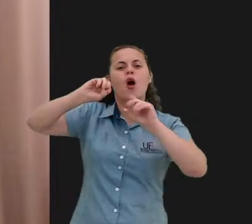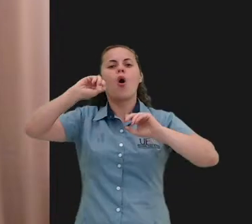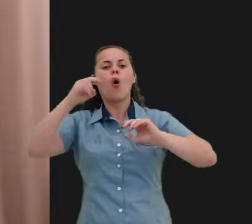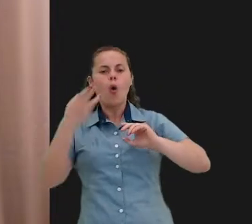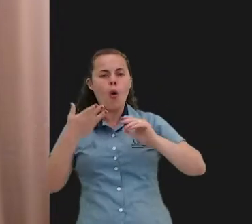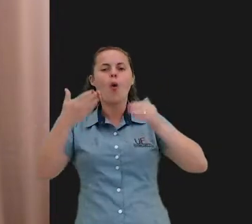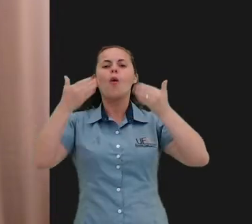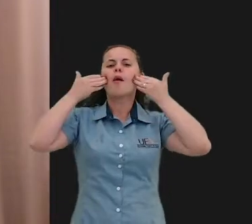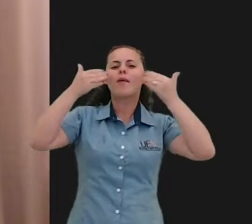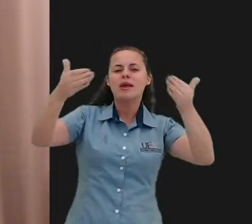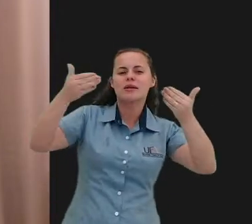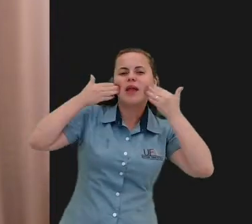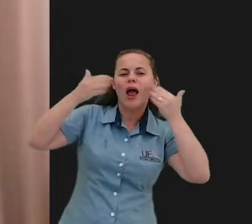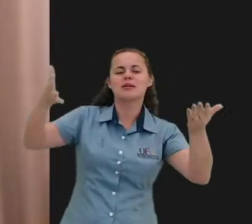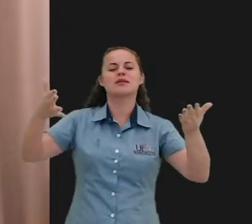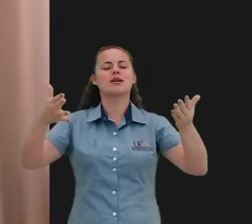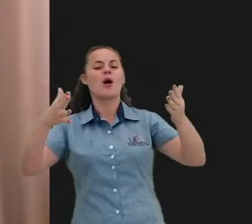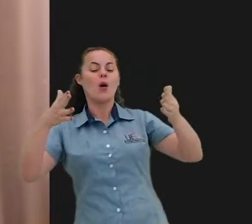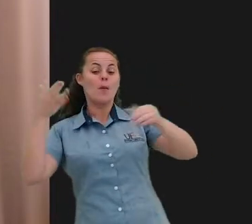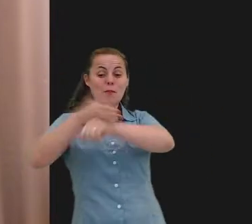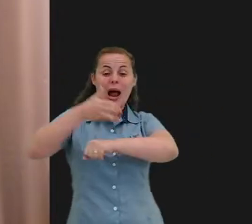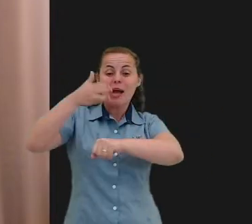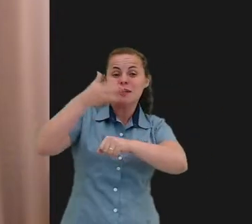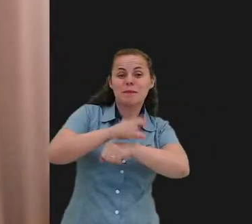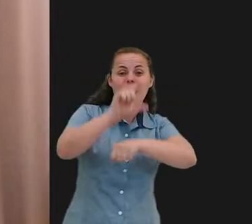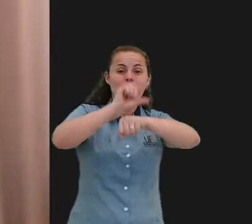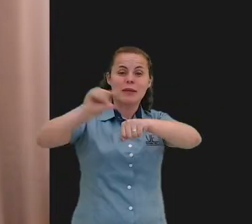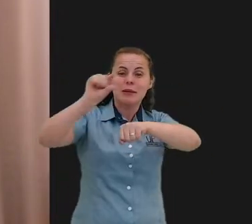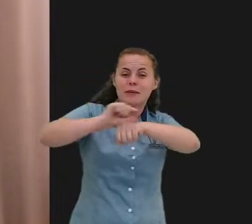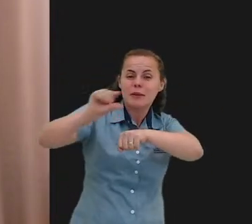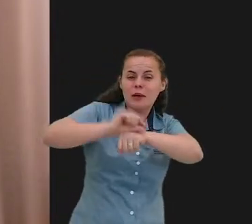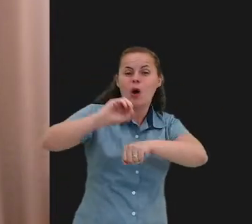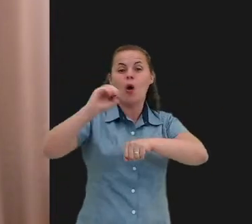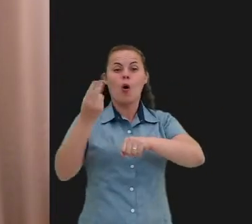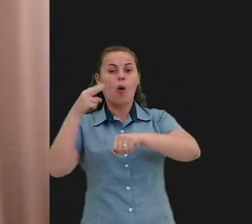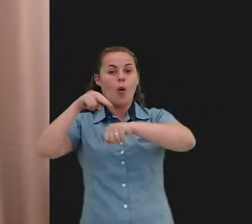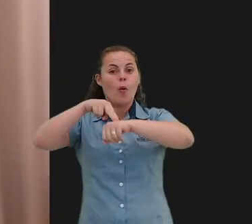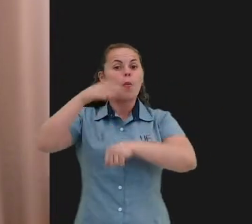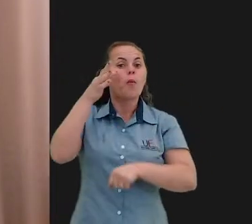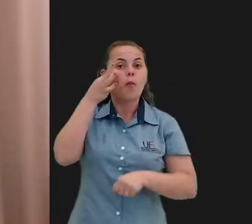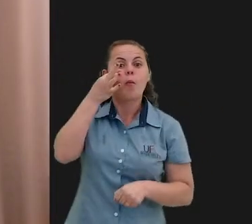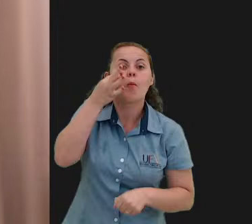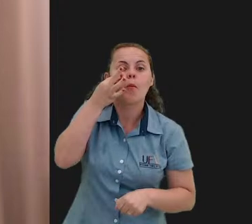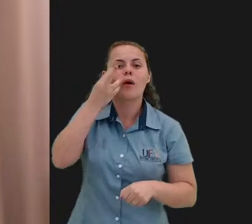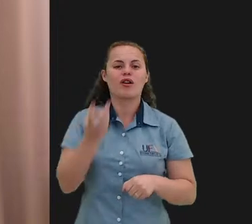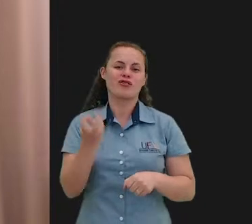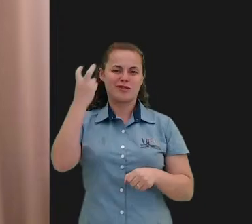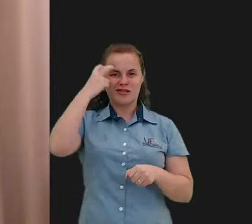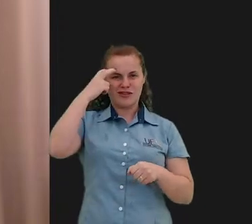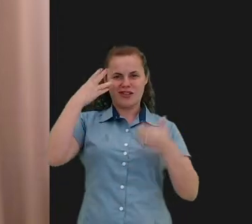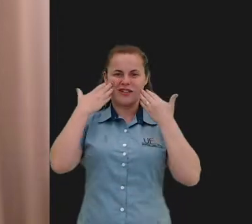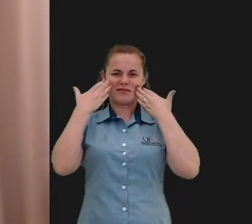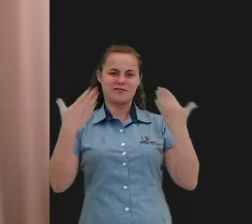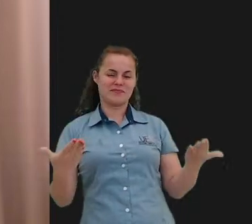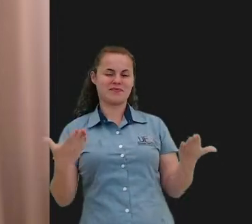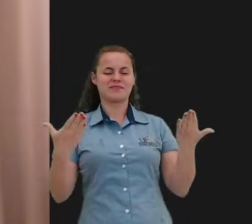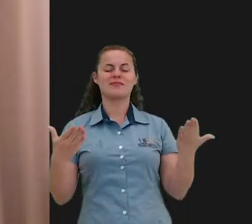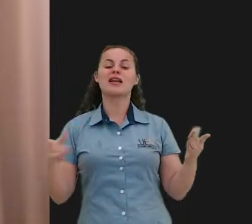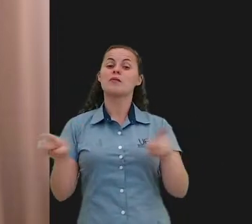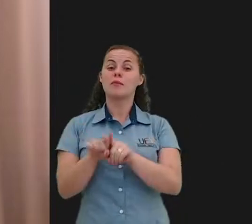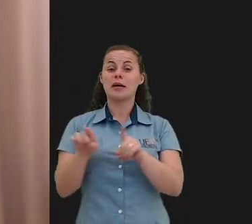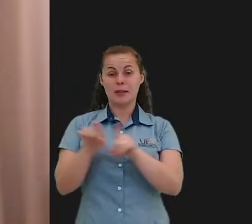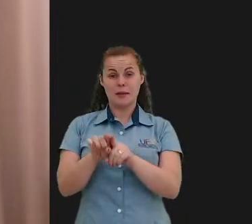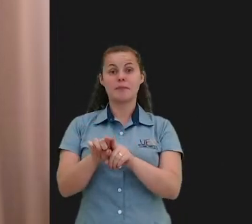dos colegas, participar dos minicursos ou prestigiar as atrações culturais. Por outro lado, o